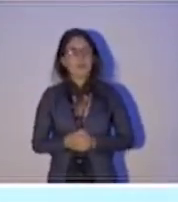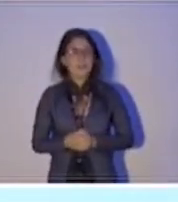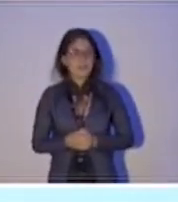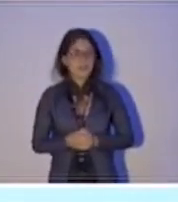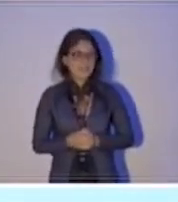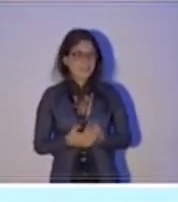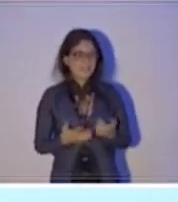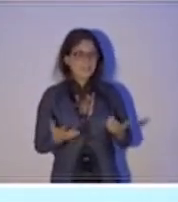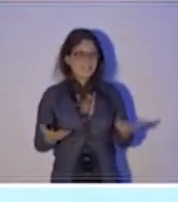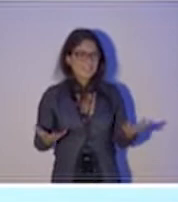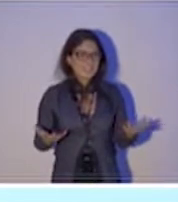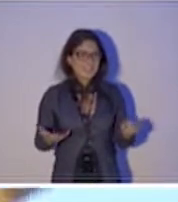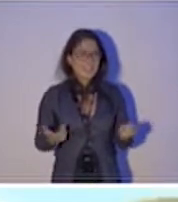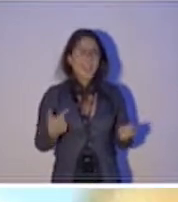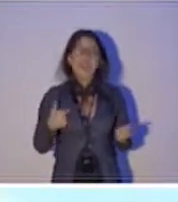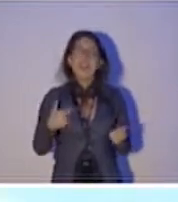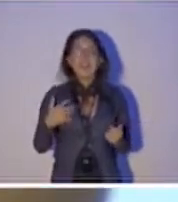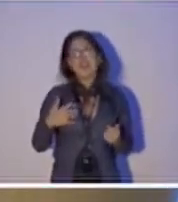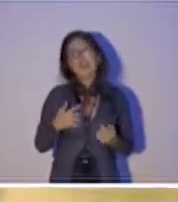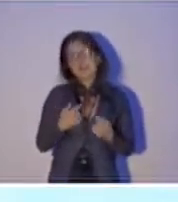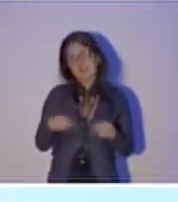O que é que eu vou falar? Eu sou sanfoneiro.